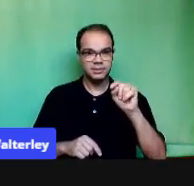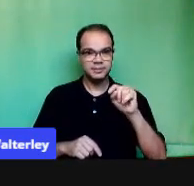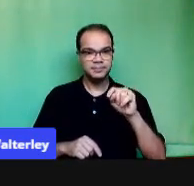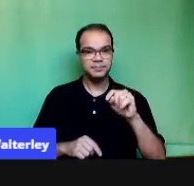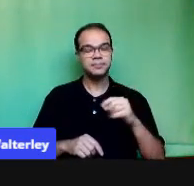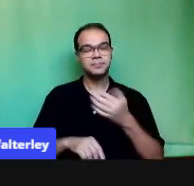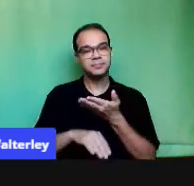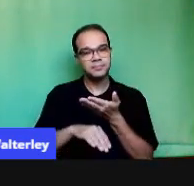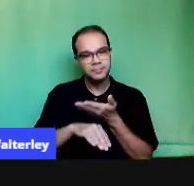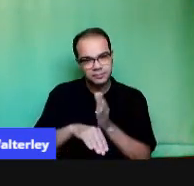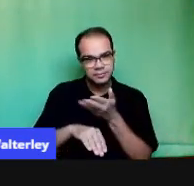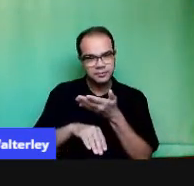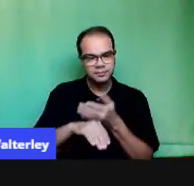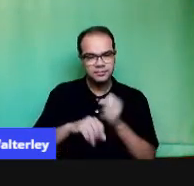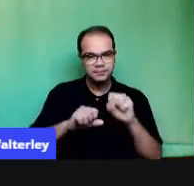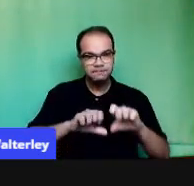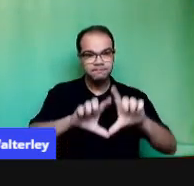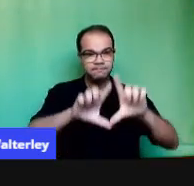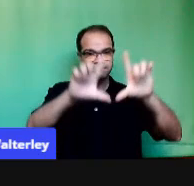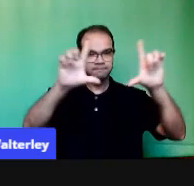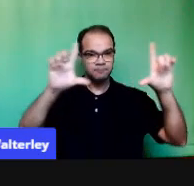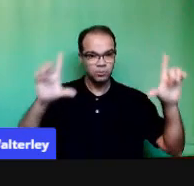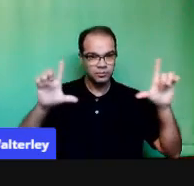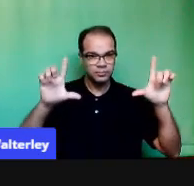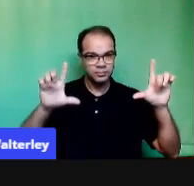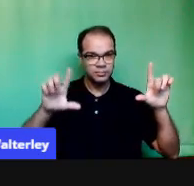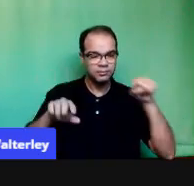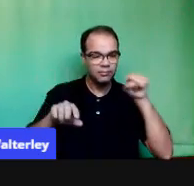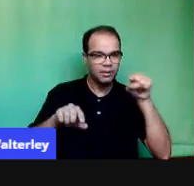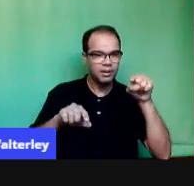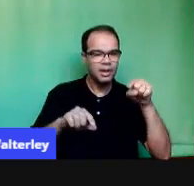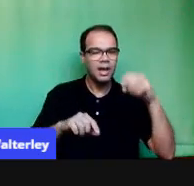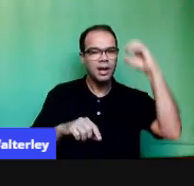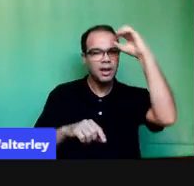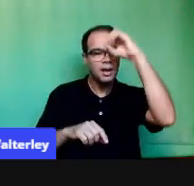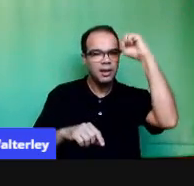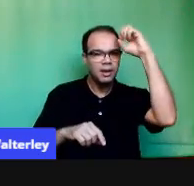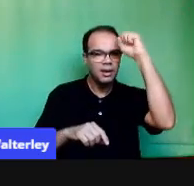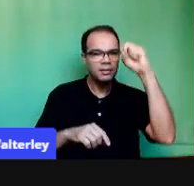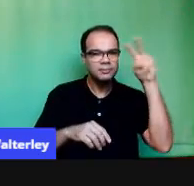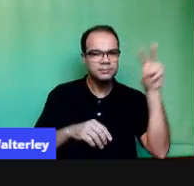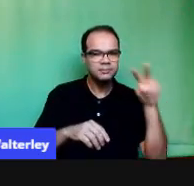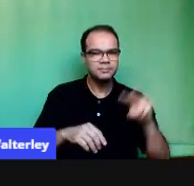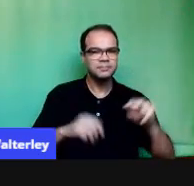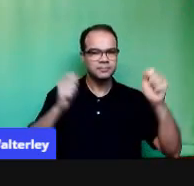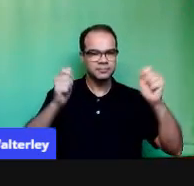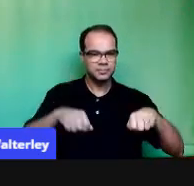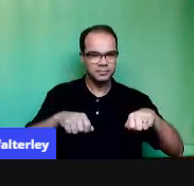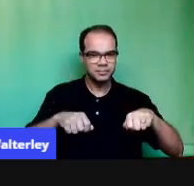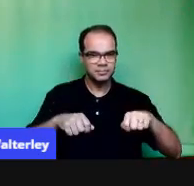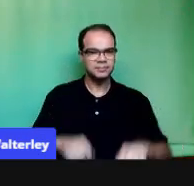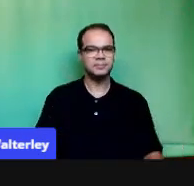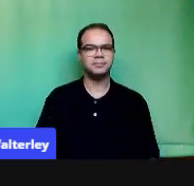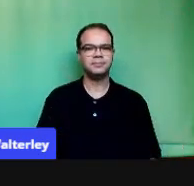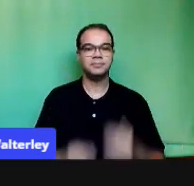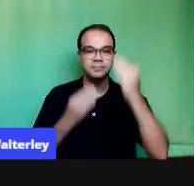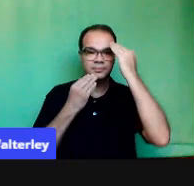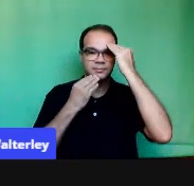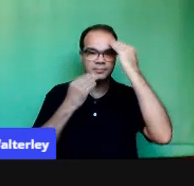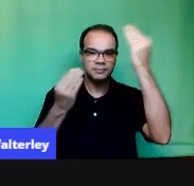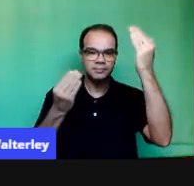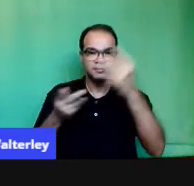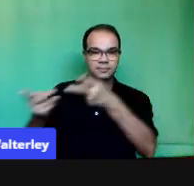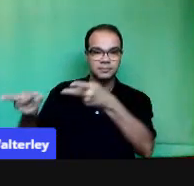nossas aulas em relação a esse assunto que é o bem-estar animal. Tá? Eu agradeço e vou passar a fala para a doutora Eliane, que vai falar mais desse assunto com